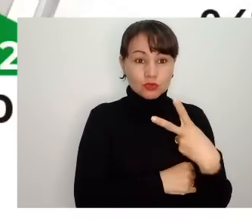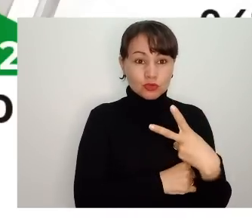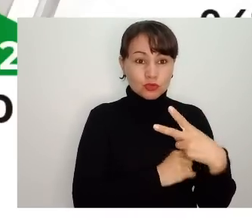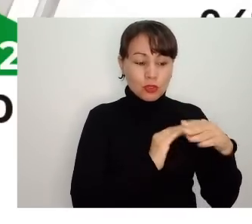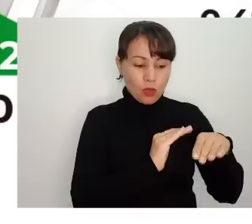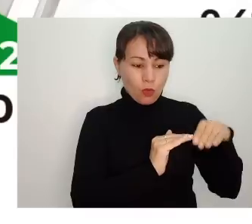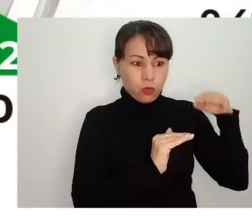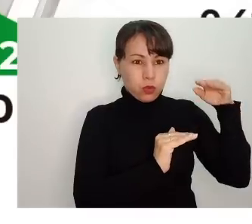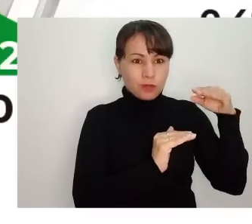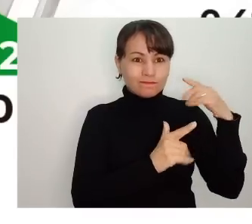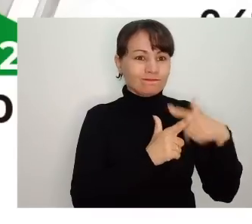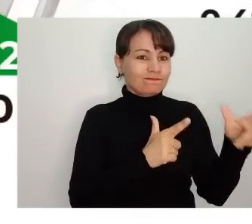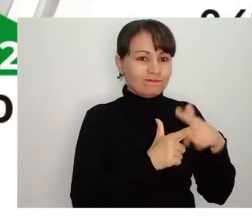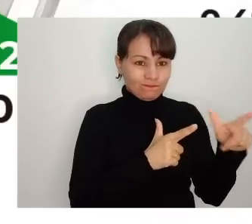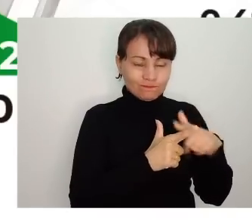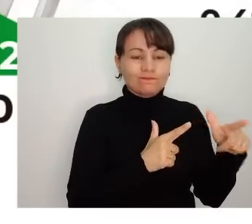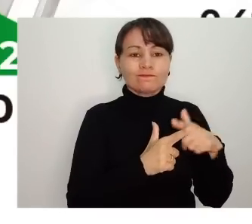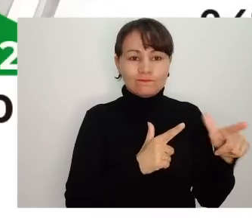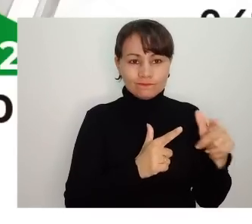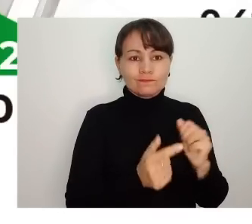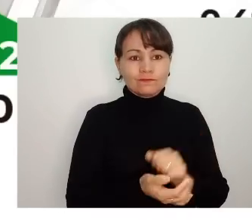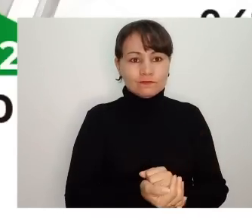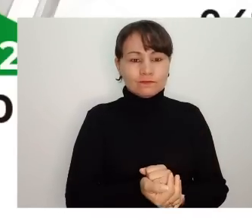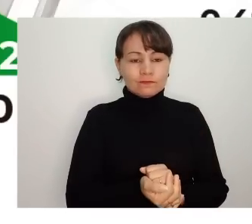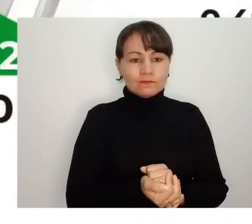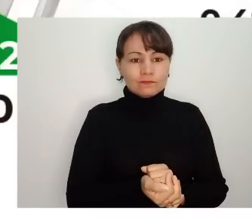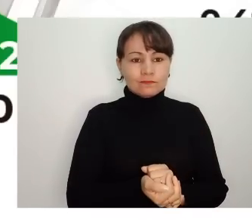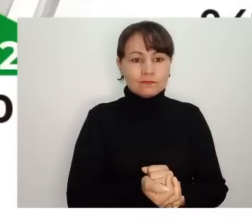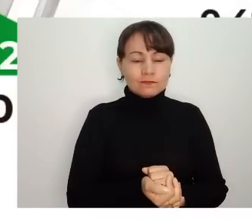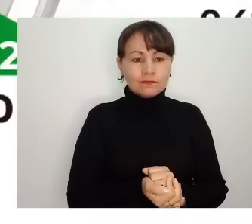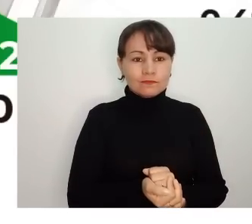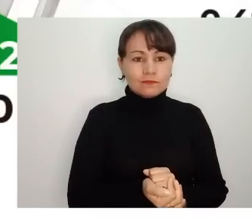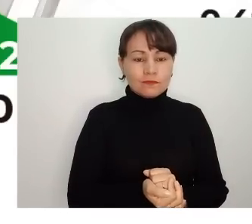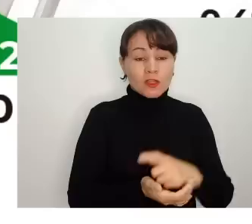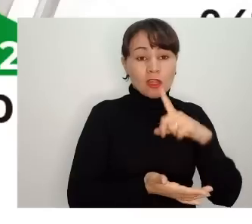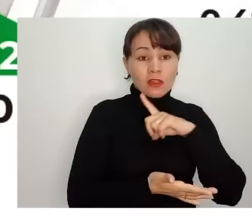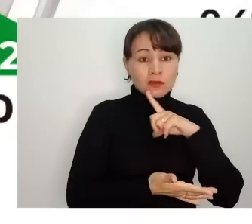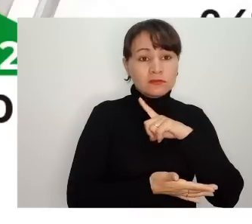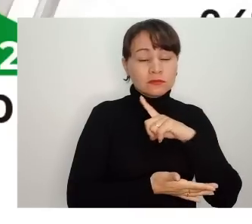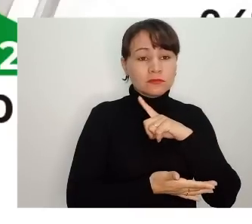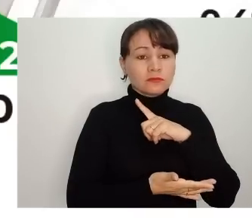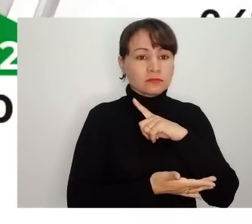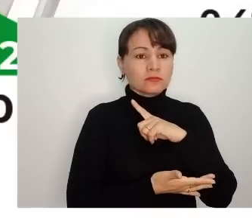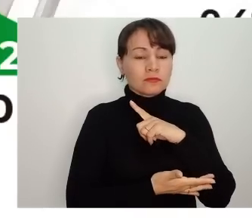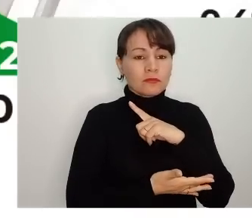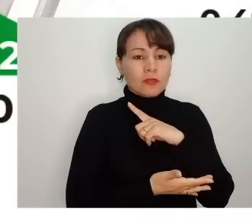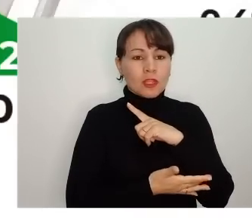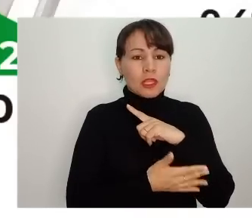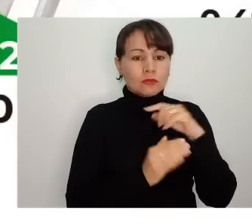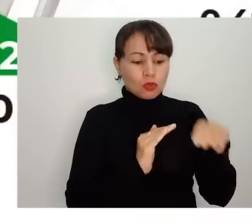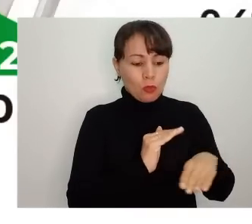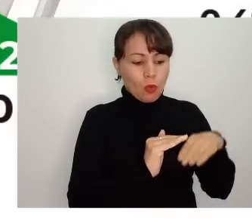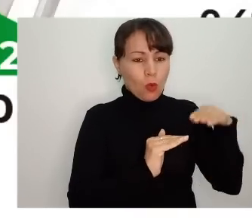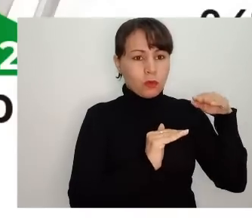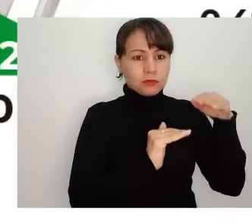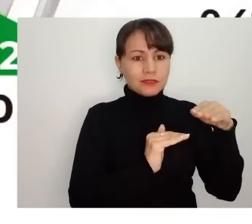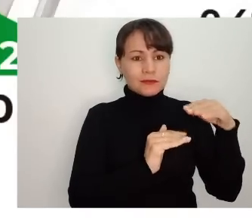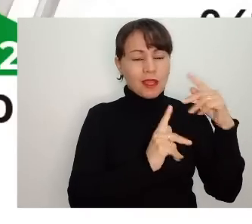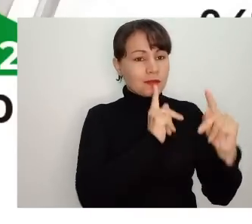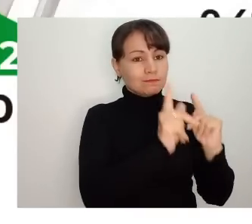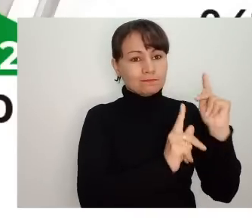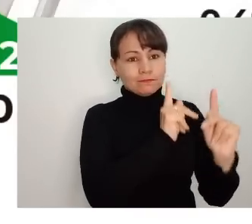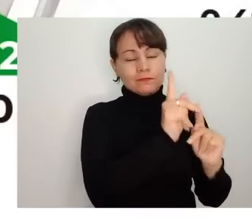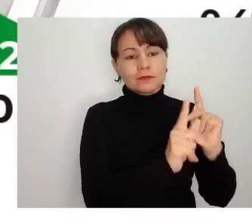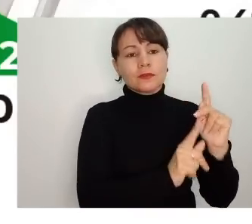Então, os dois extremos são prejudiciais. É óbvio que nós temos como aumentar